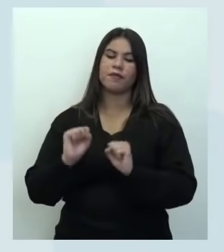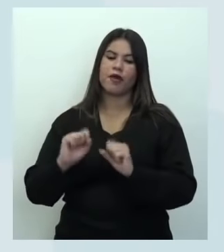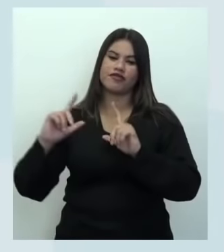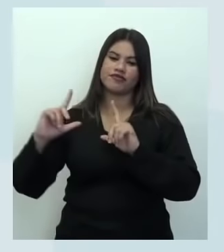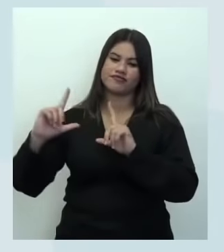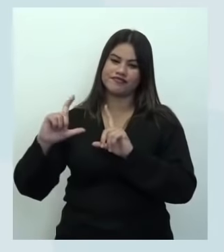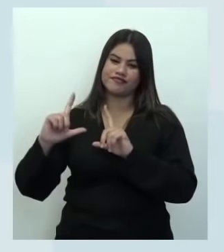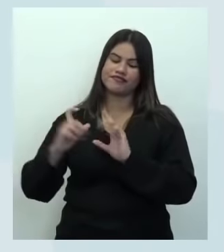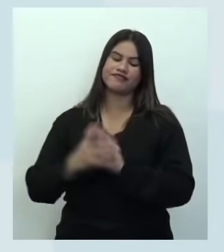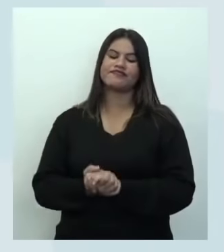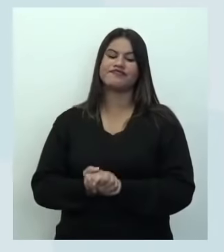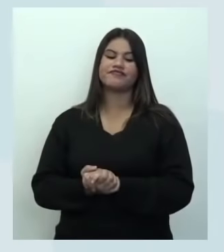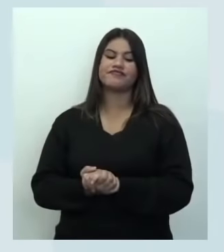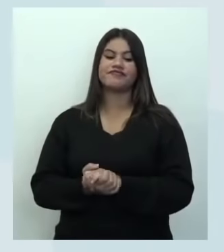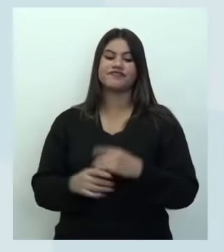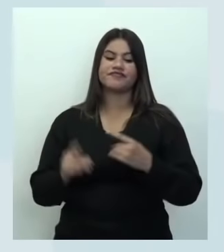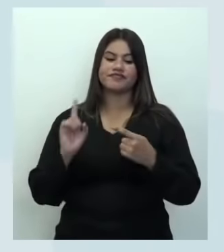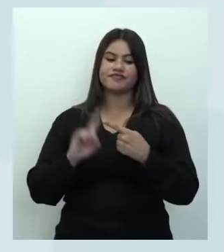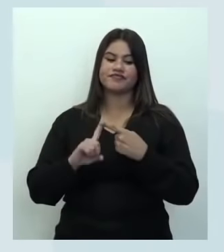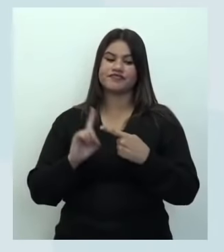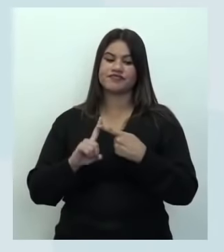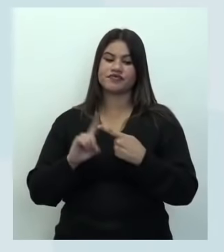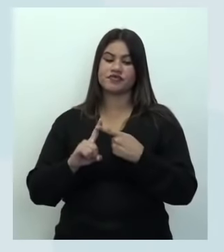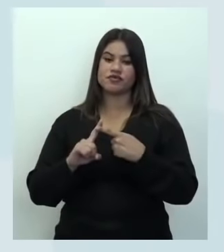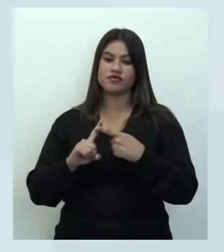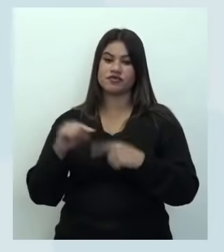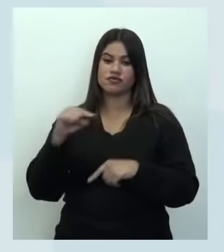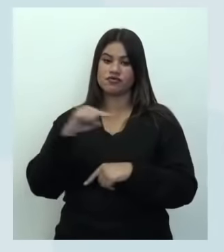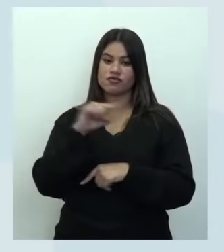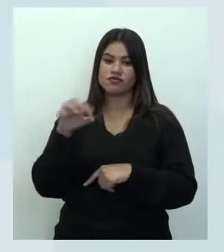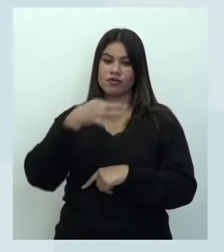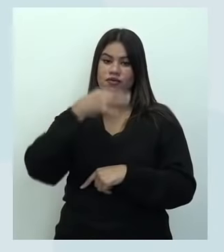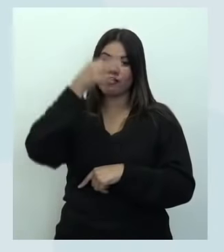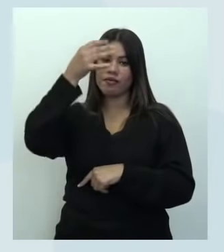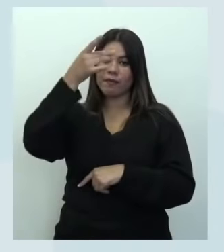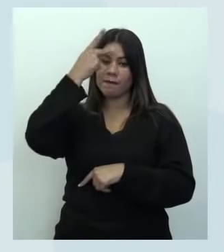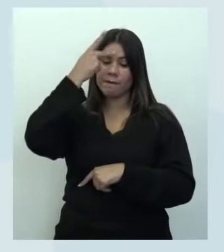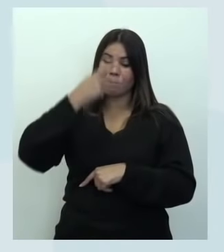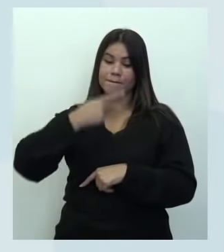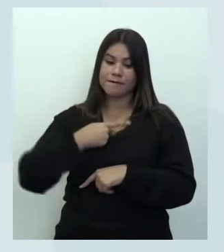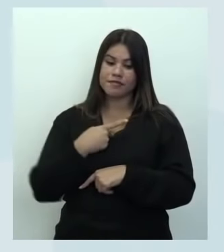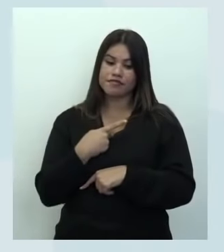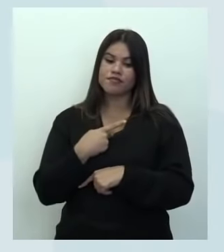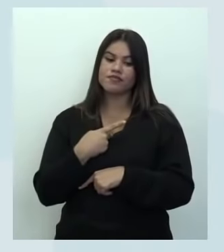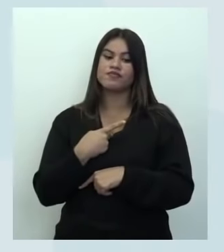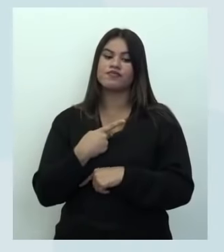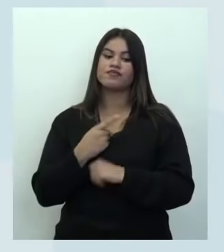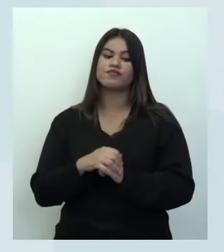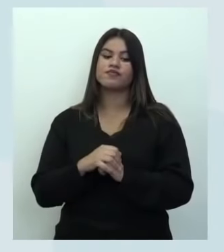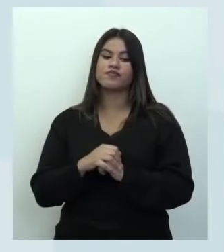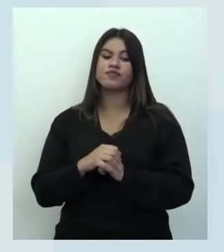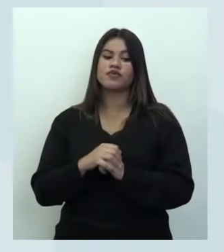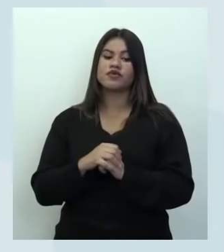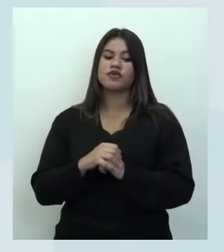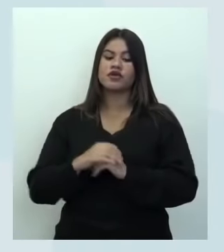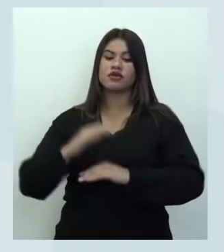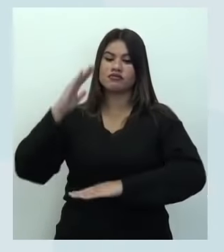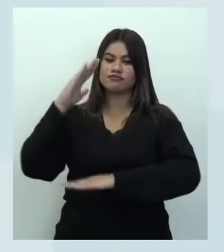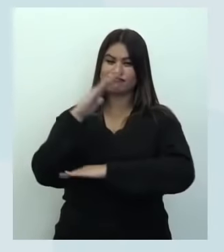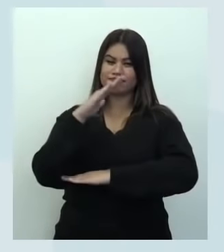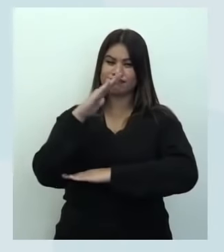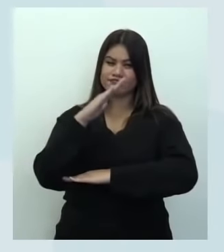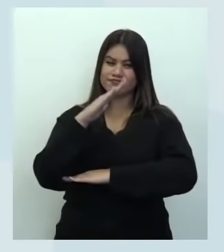lá. Primeira questão, explique com suas palavras qual a importância de